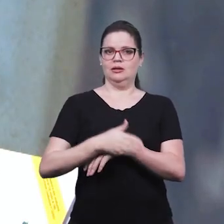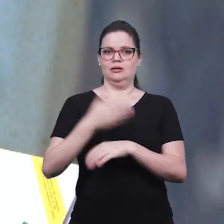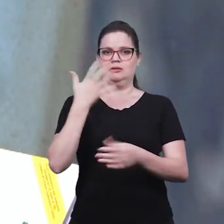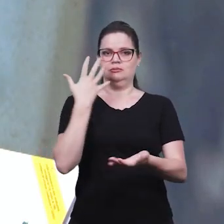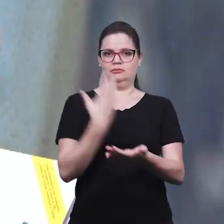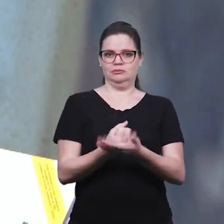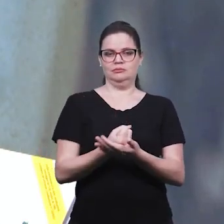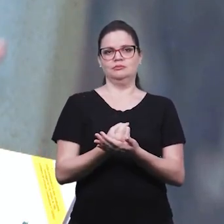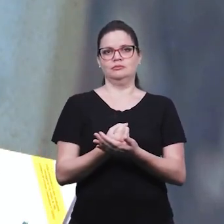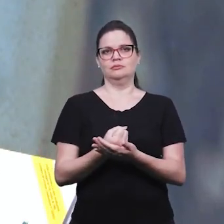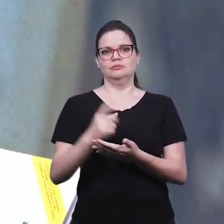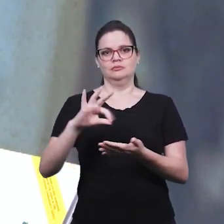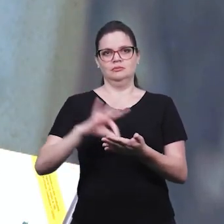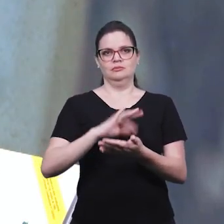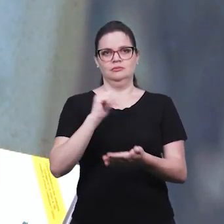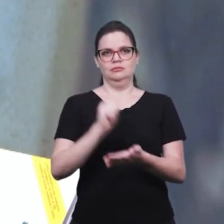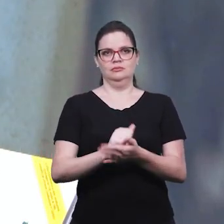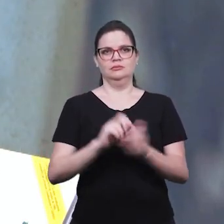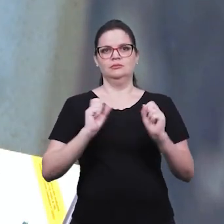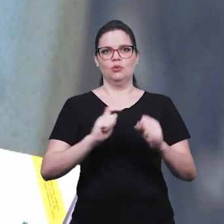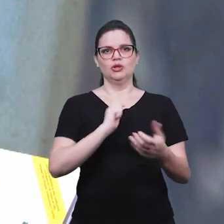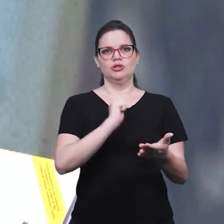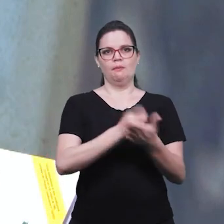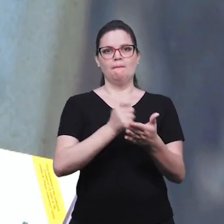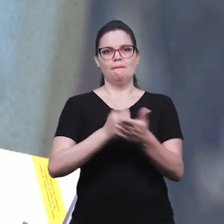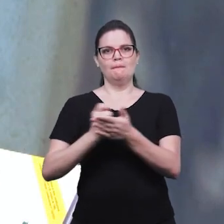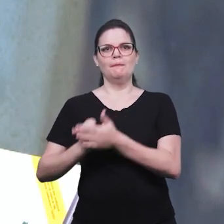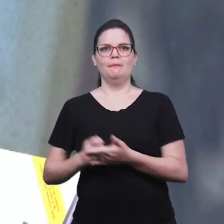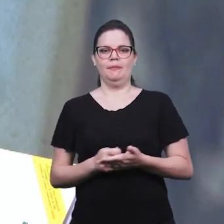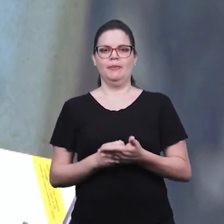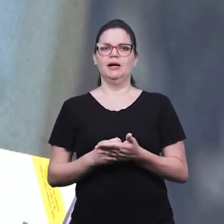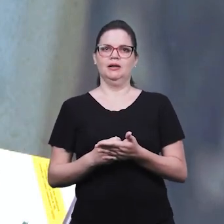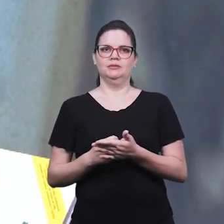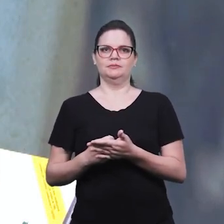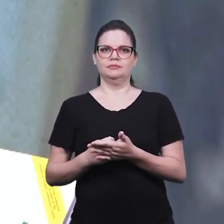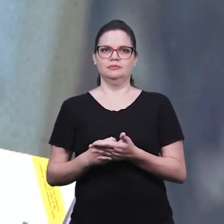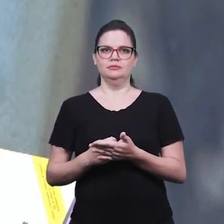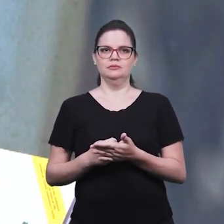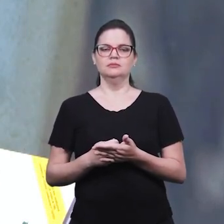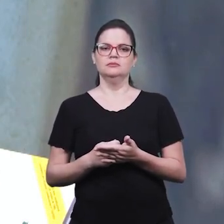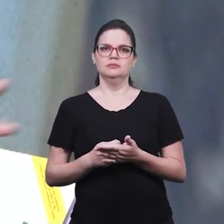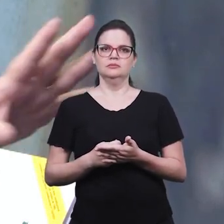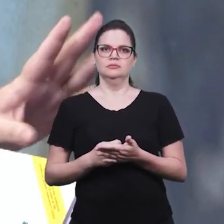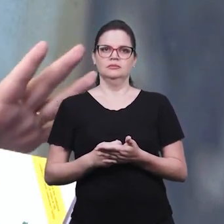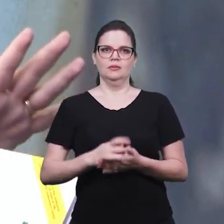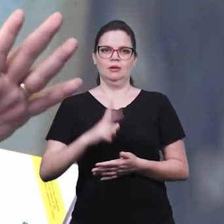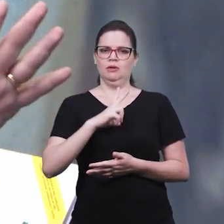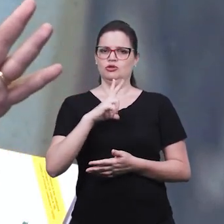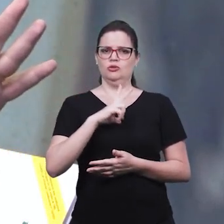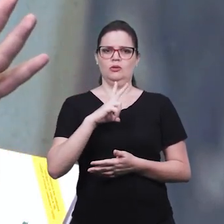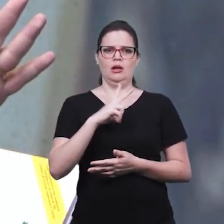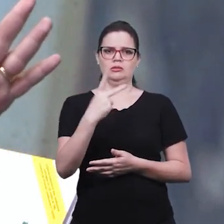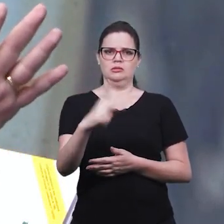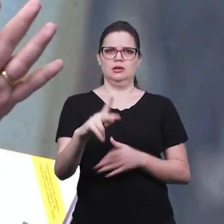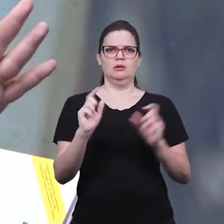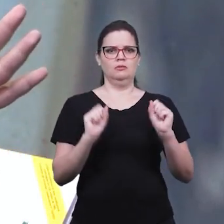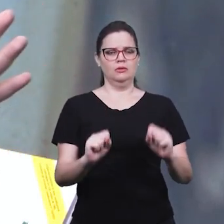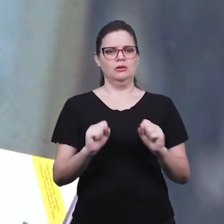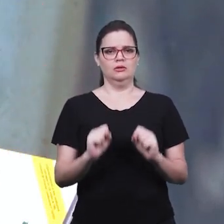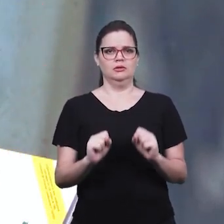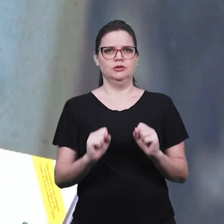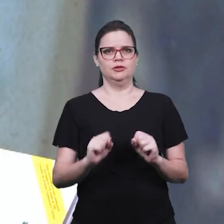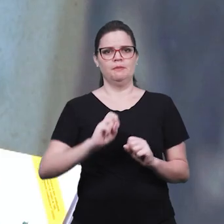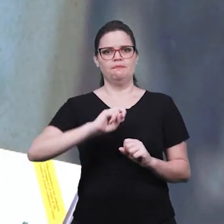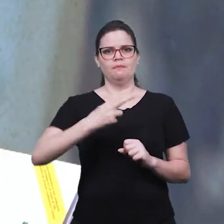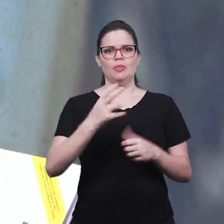faz você baixa, você tem um cadastro ali, você pode fazer o pagamento da contribuição como individual,